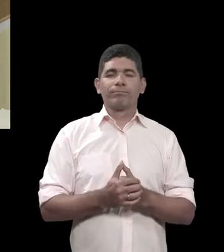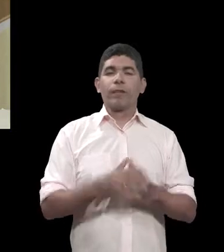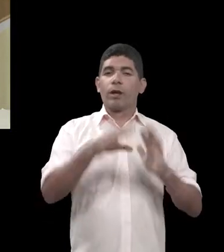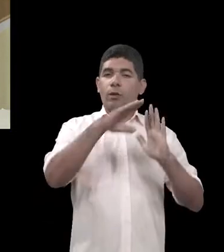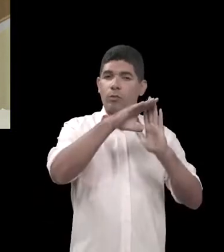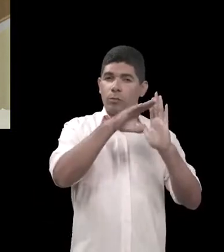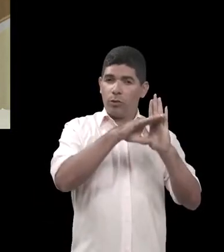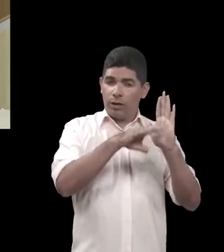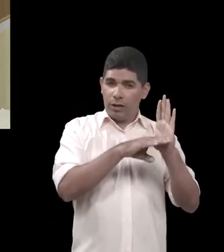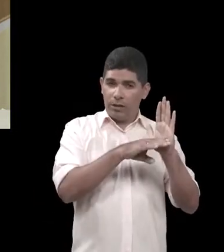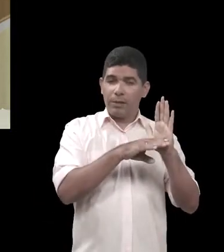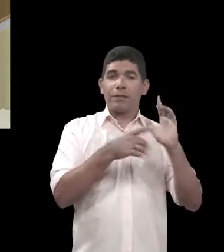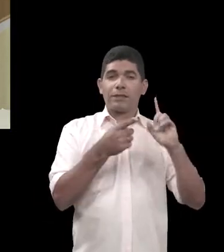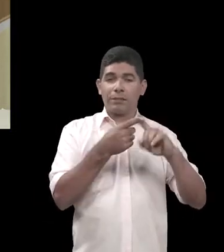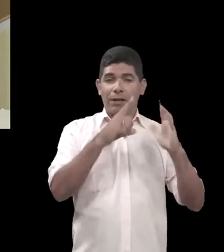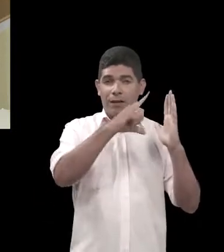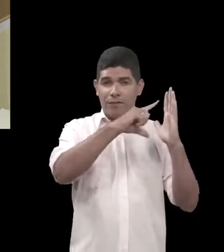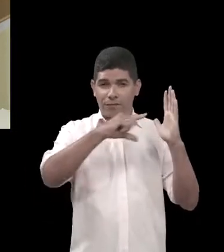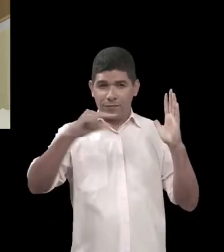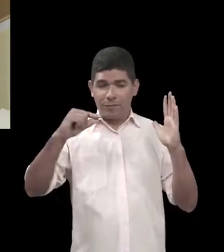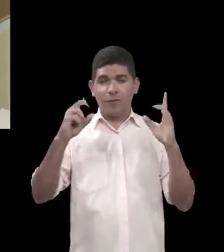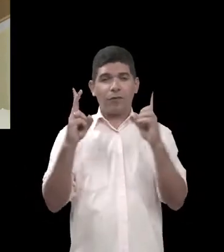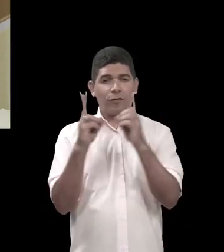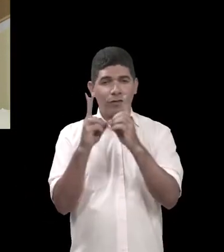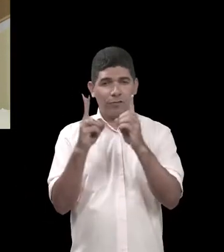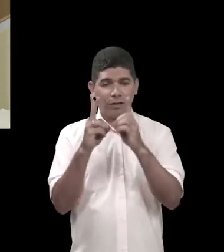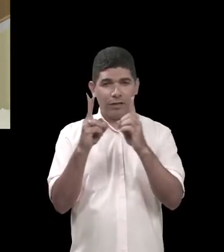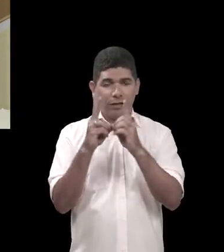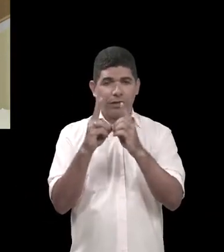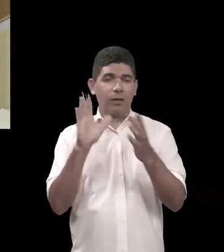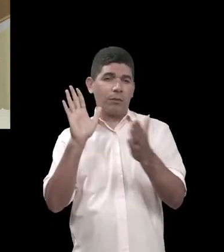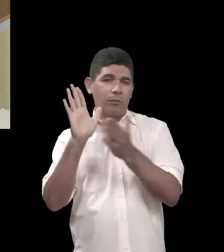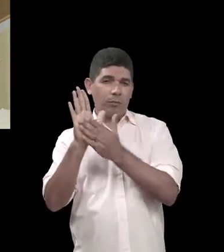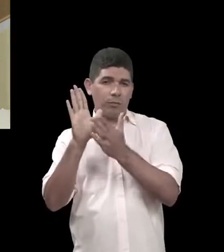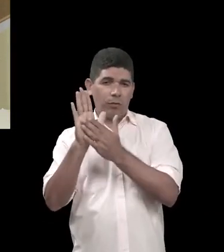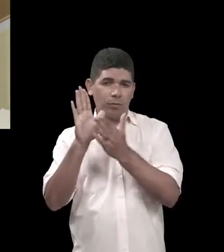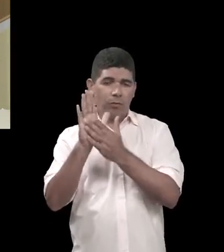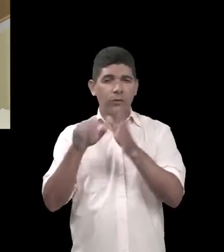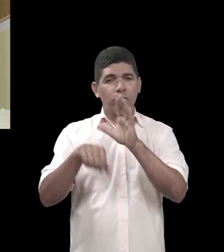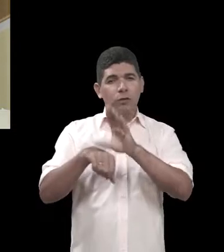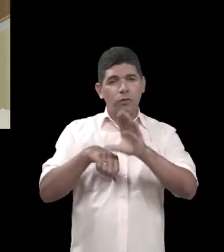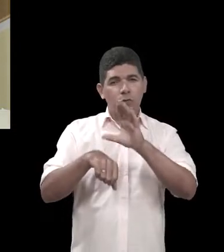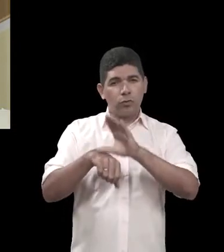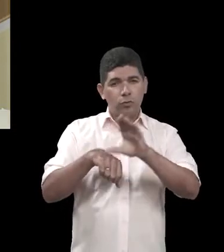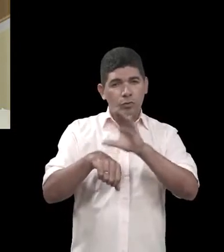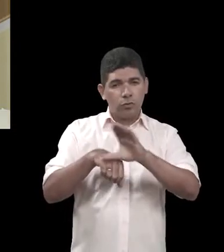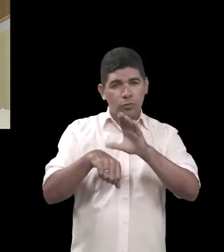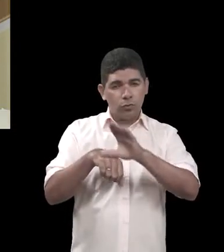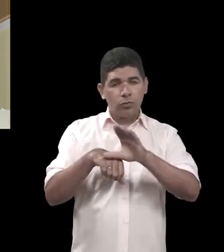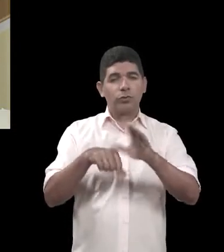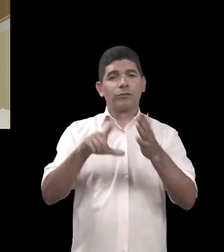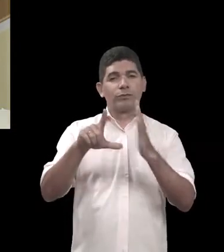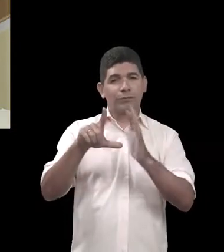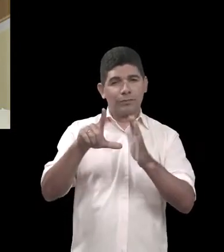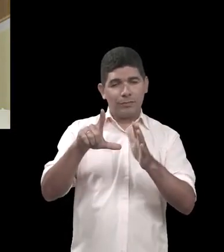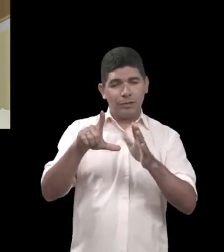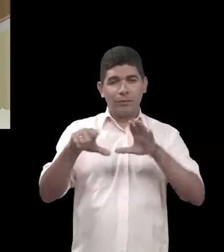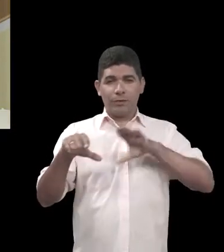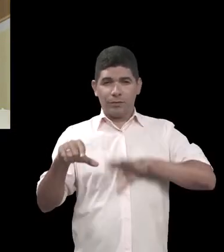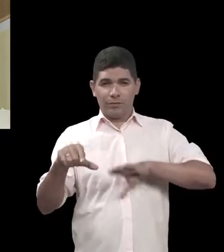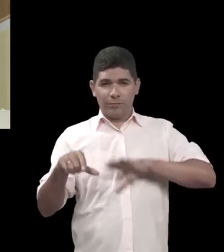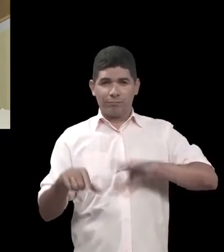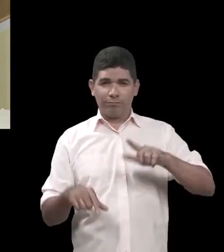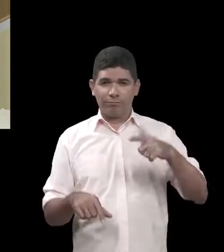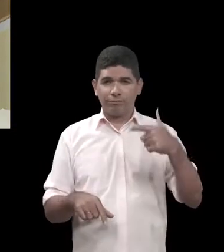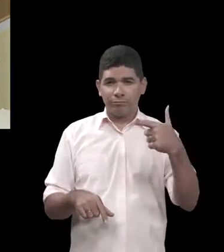se candidatou com a proposta de um curso de Letras Libras Língua Portuguesa como segunda língua,